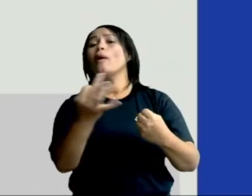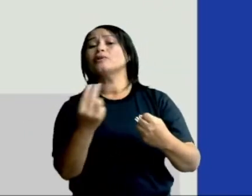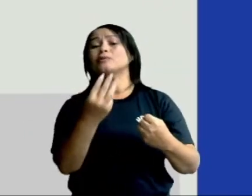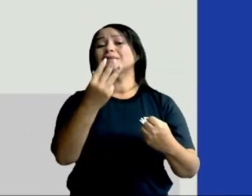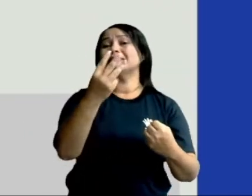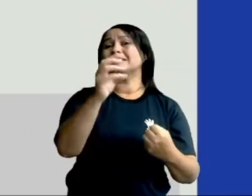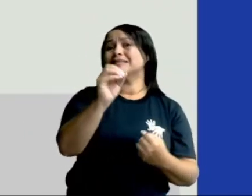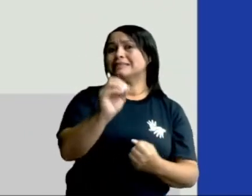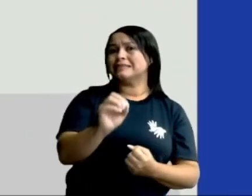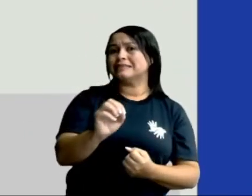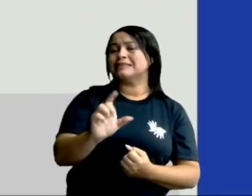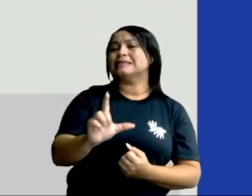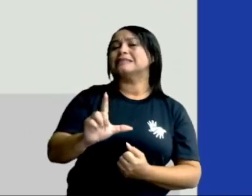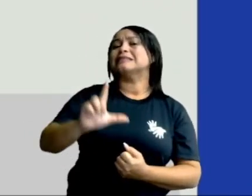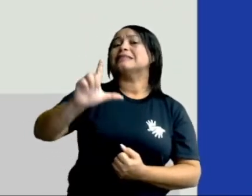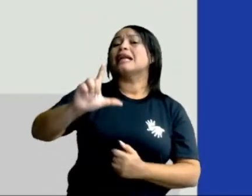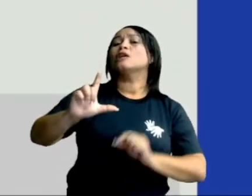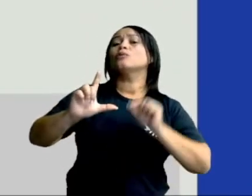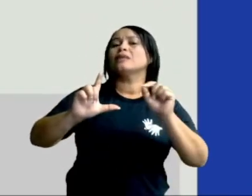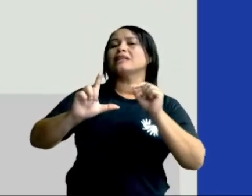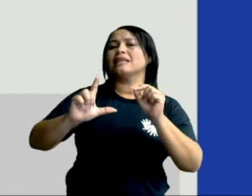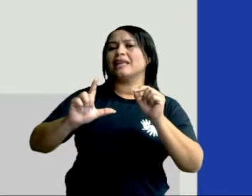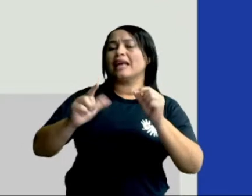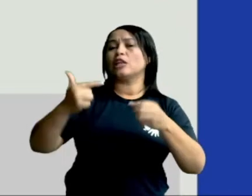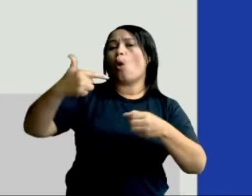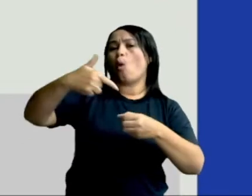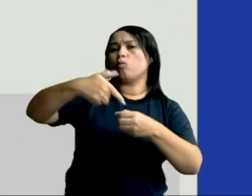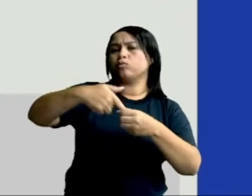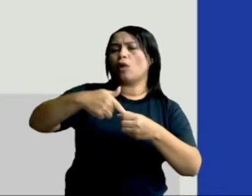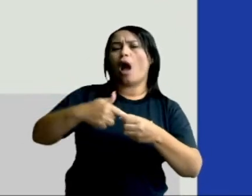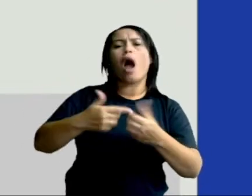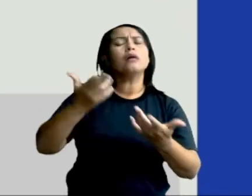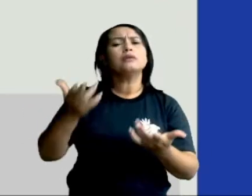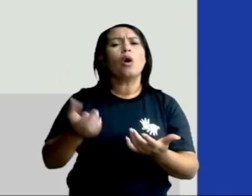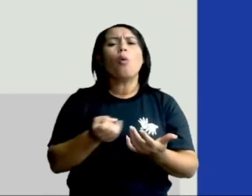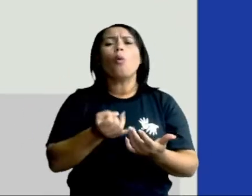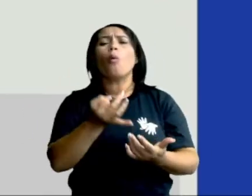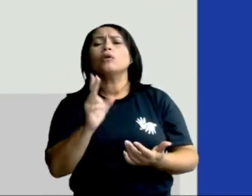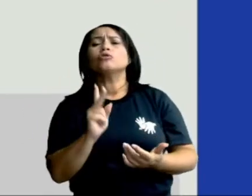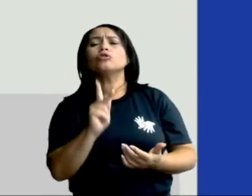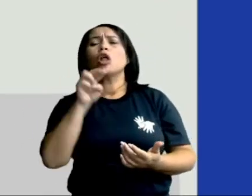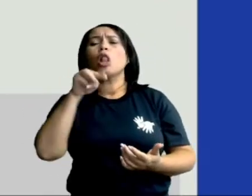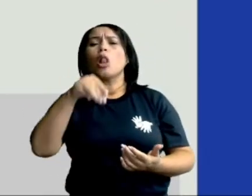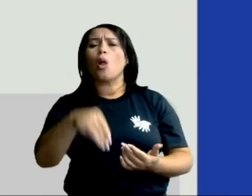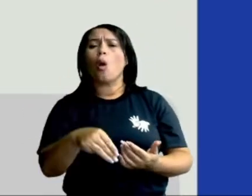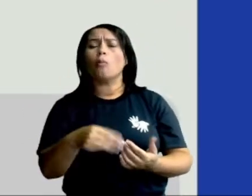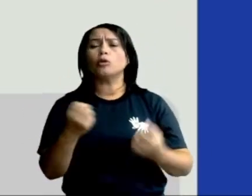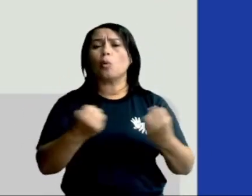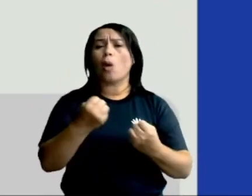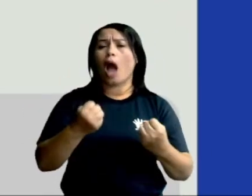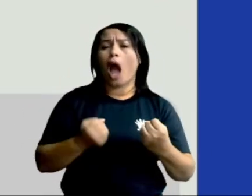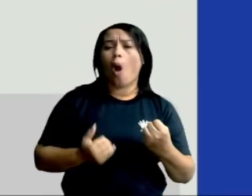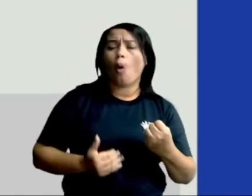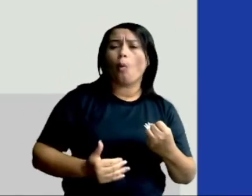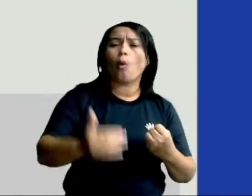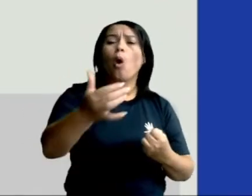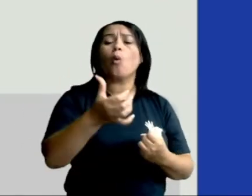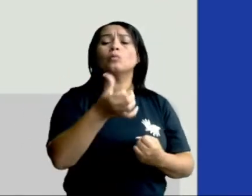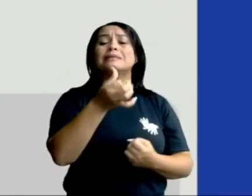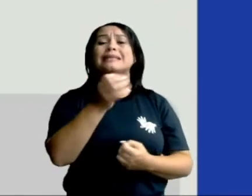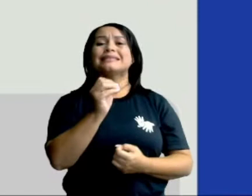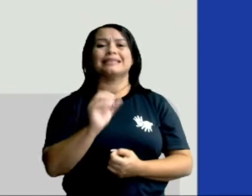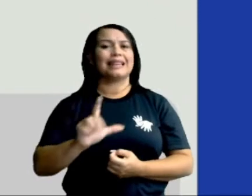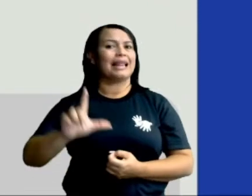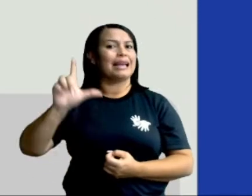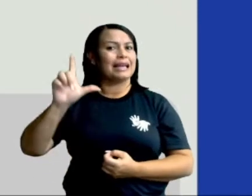combustível. Nas mesmas condições, quantos quilômetros o carro percorrerá com 60 litros e